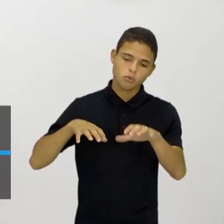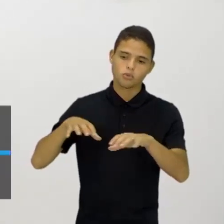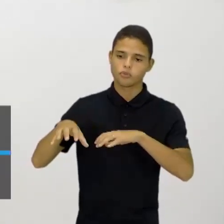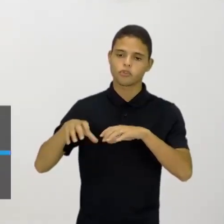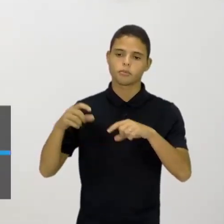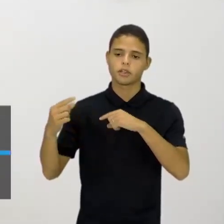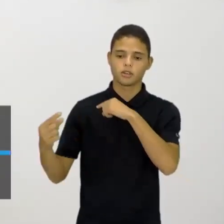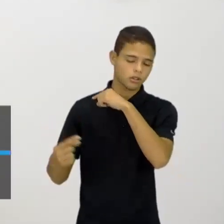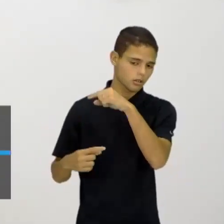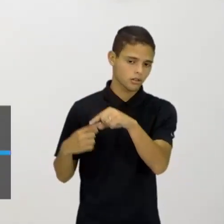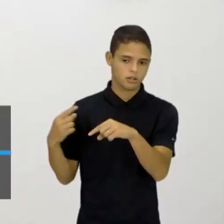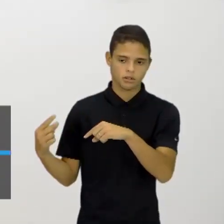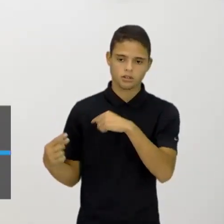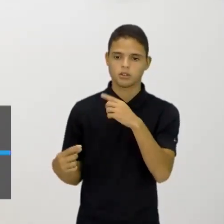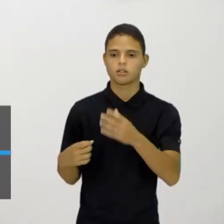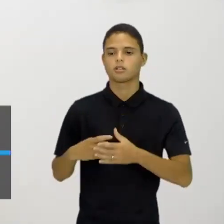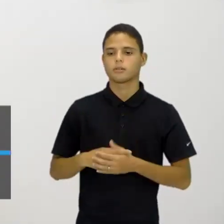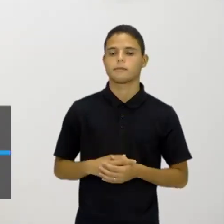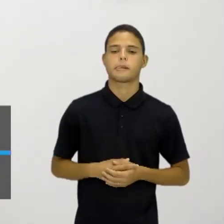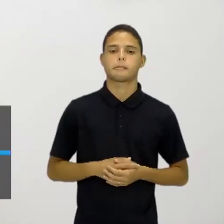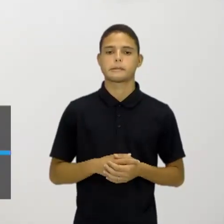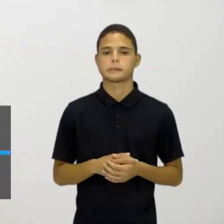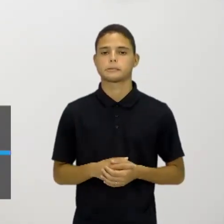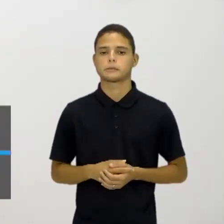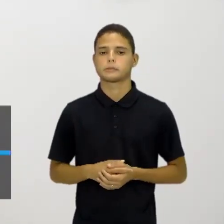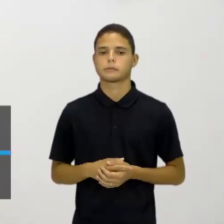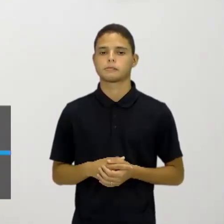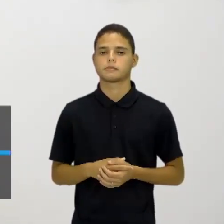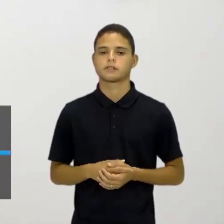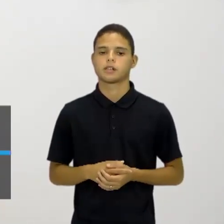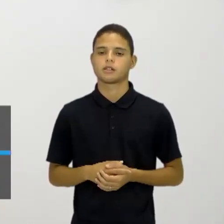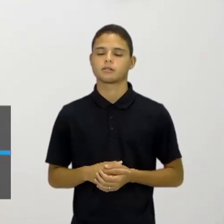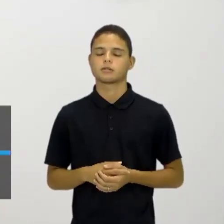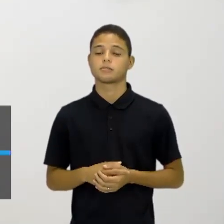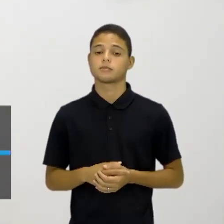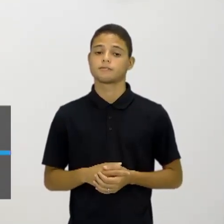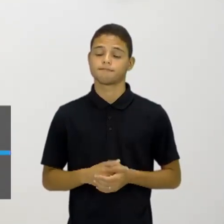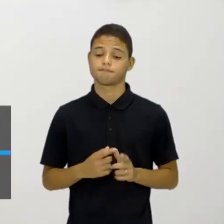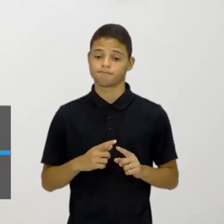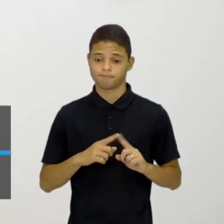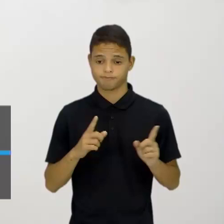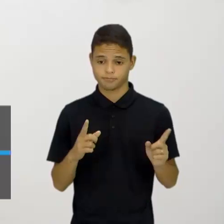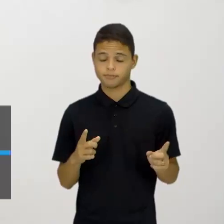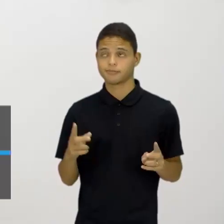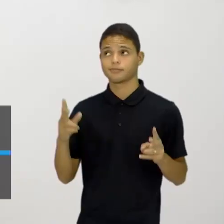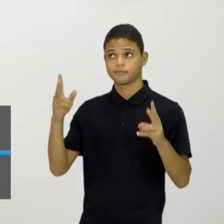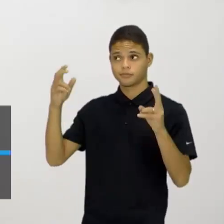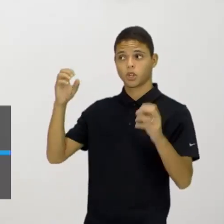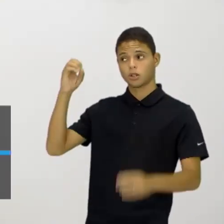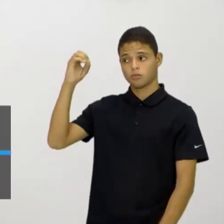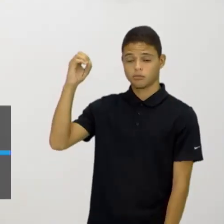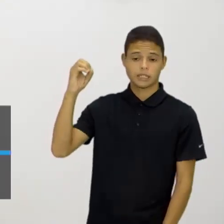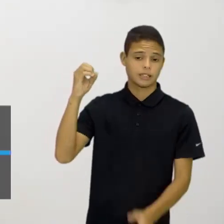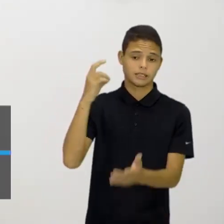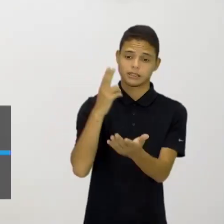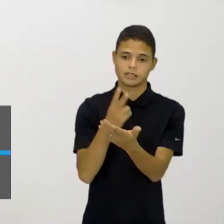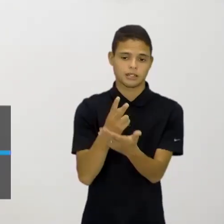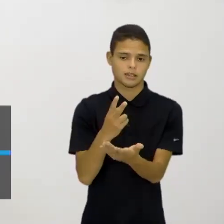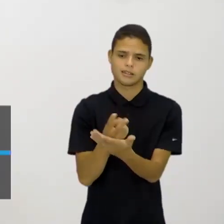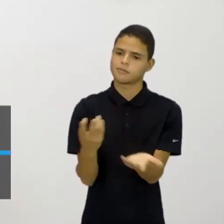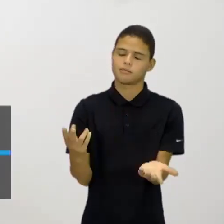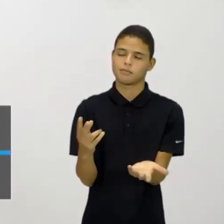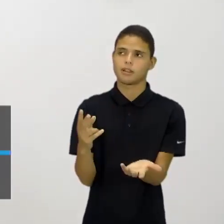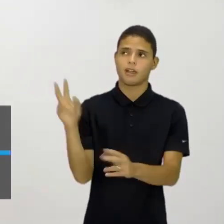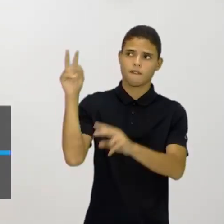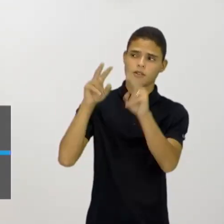junto é com a terra em movimento de translação enfim mas o que a gente vê da lua sempre é